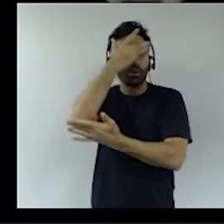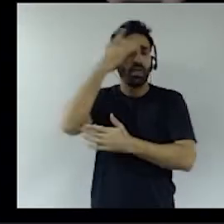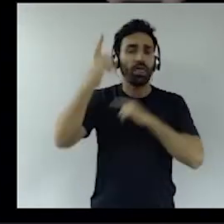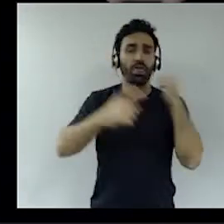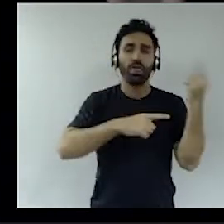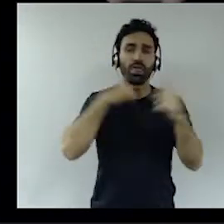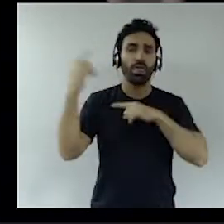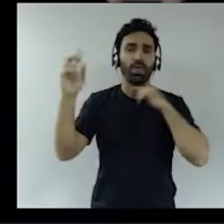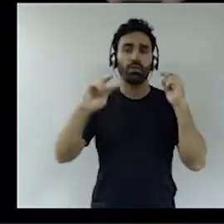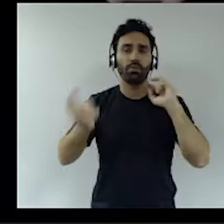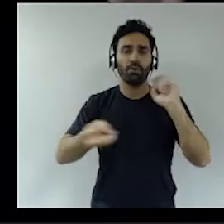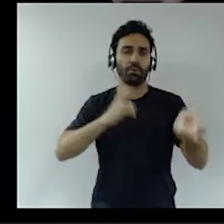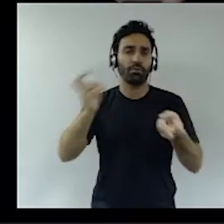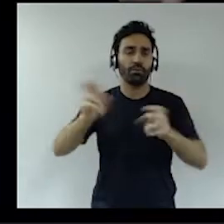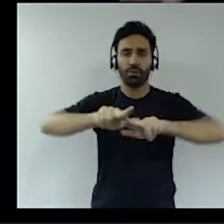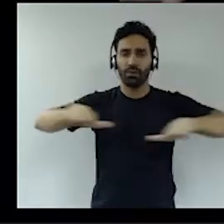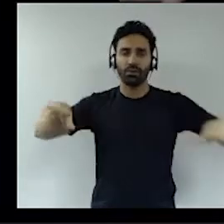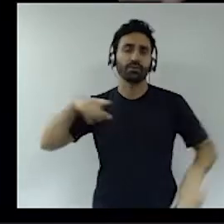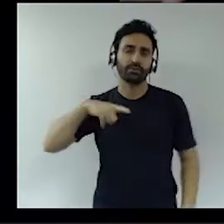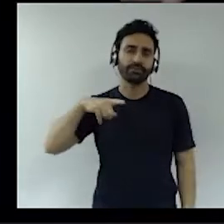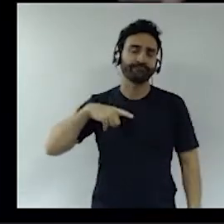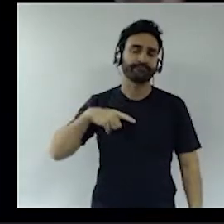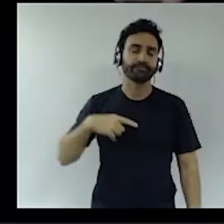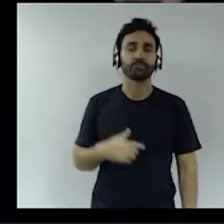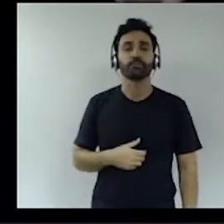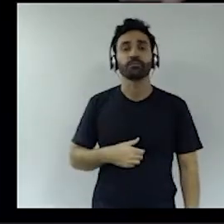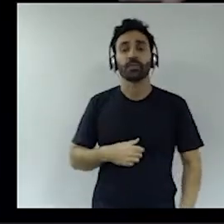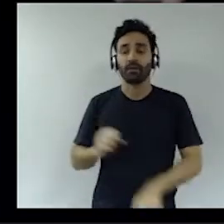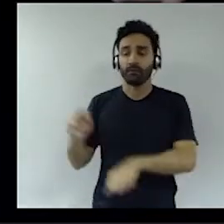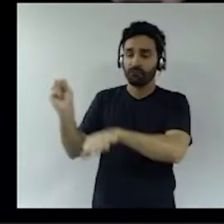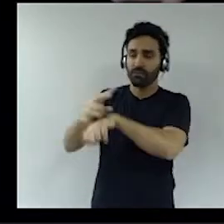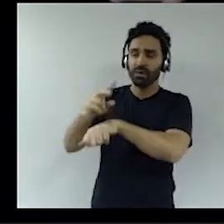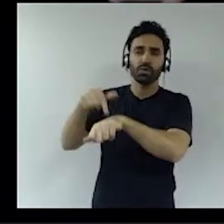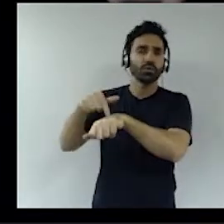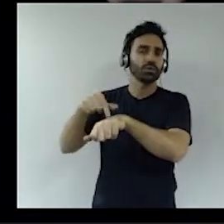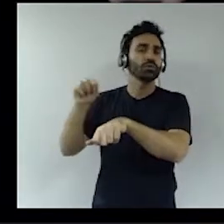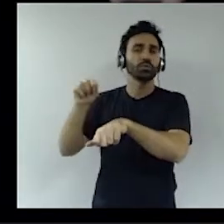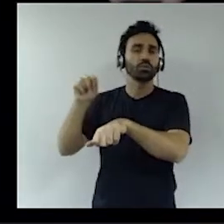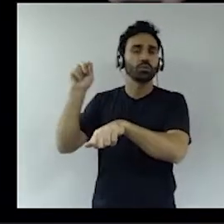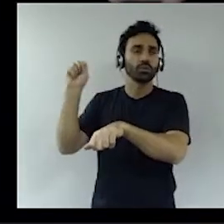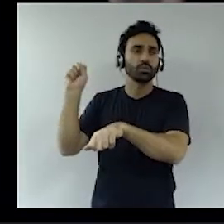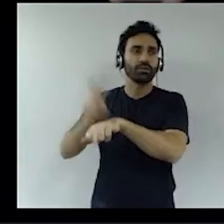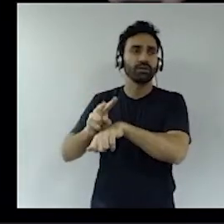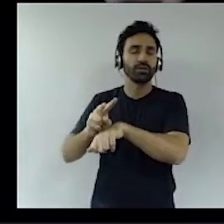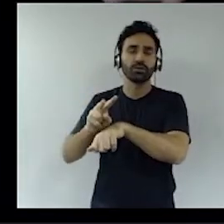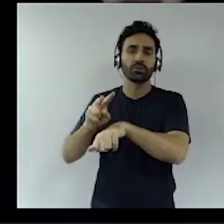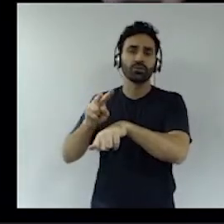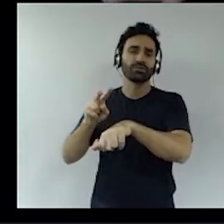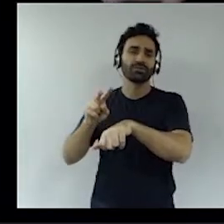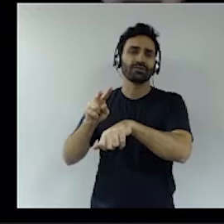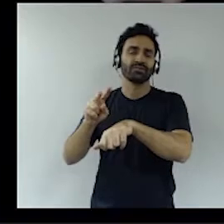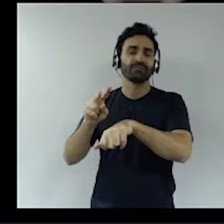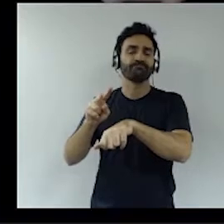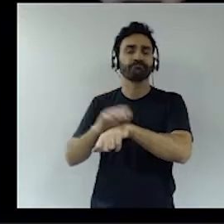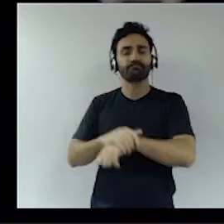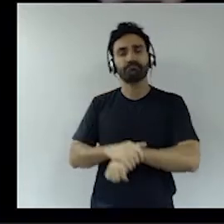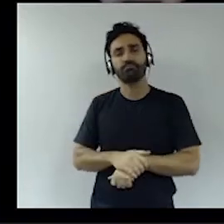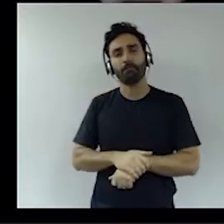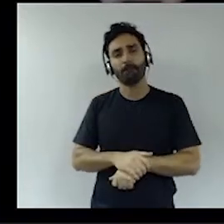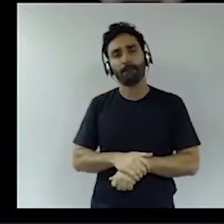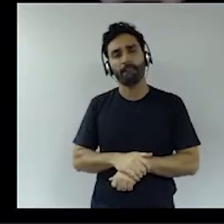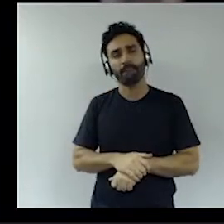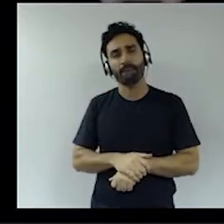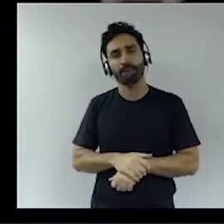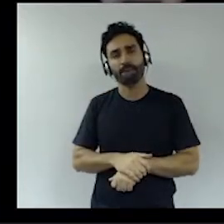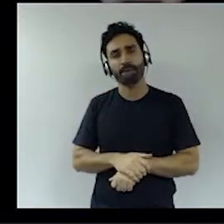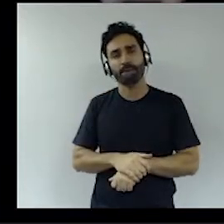e de um vírus, uma peste, uma praga que